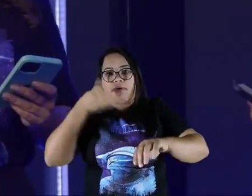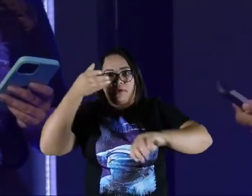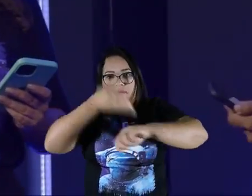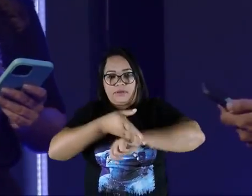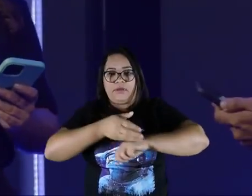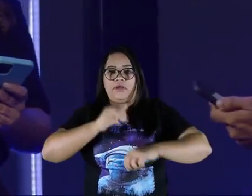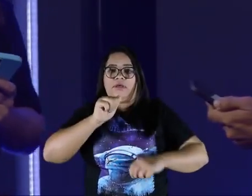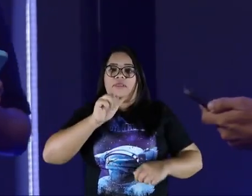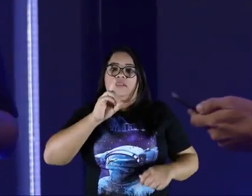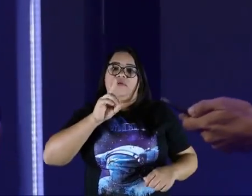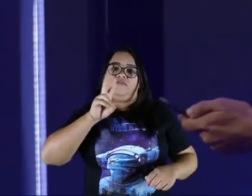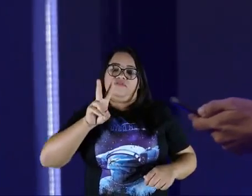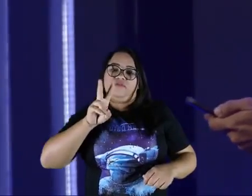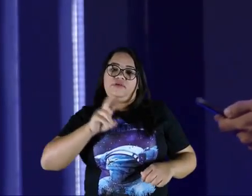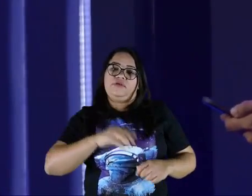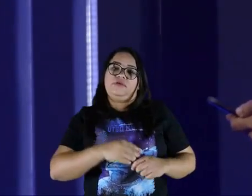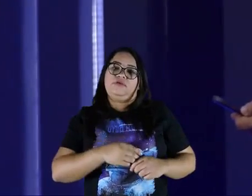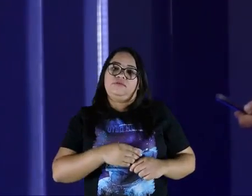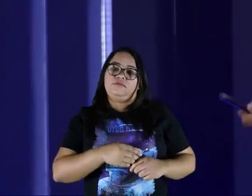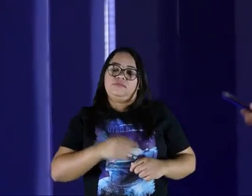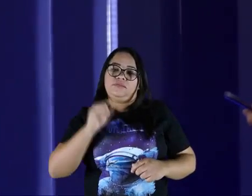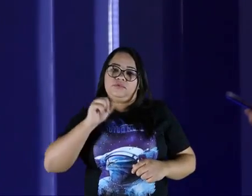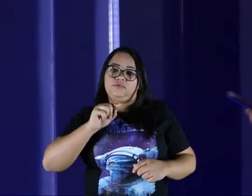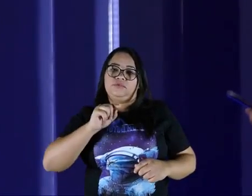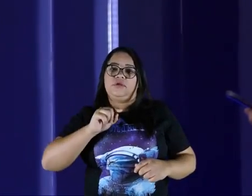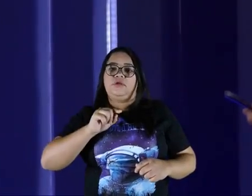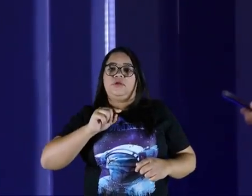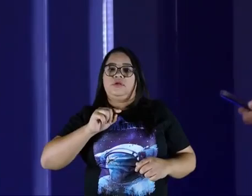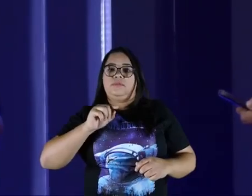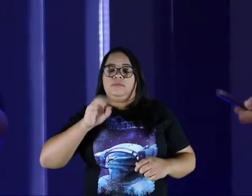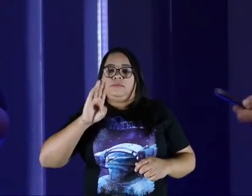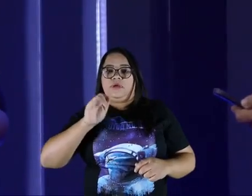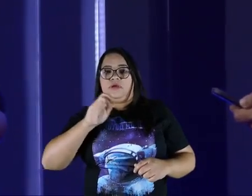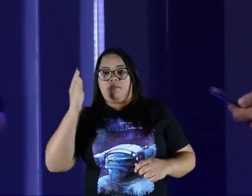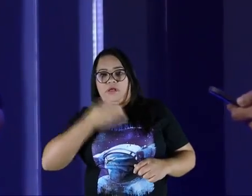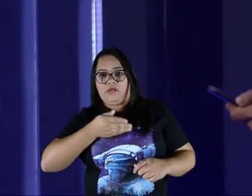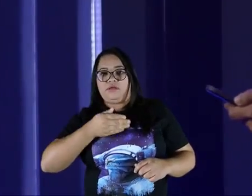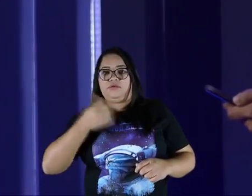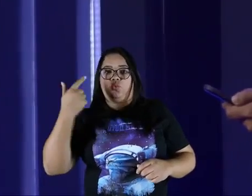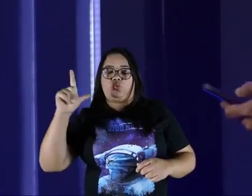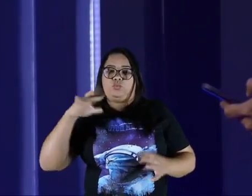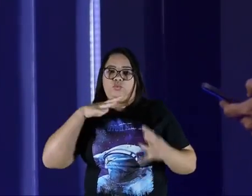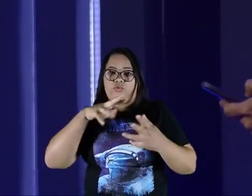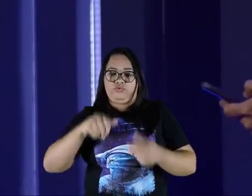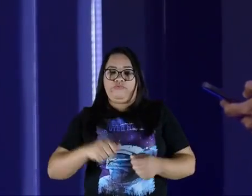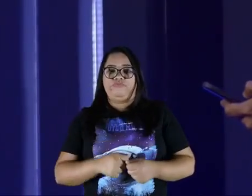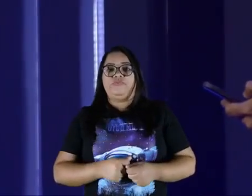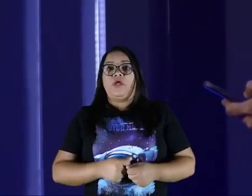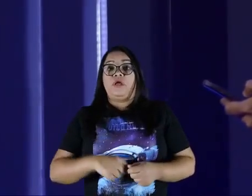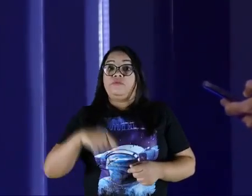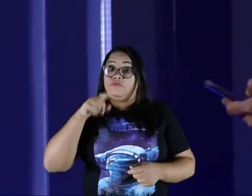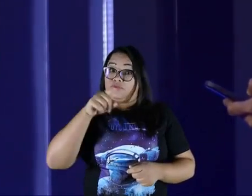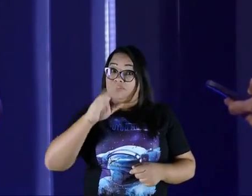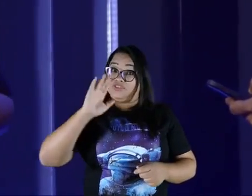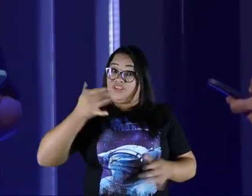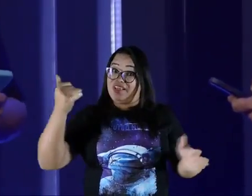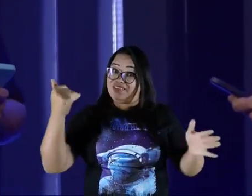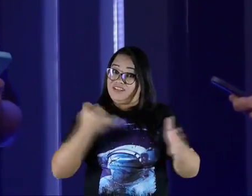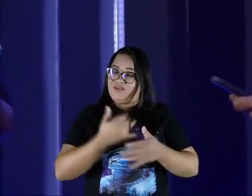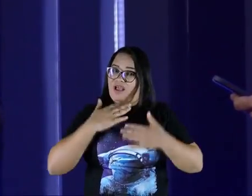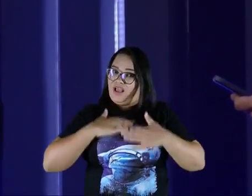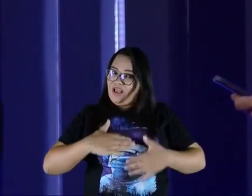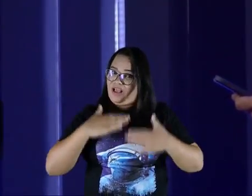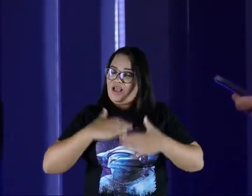ali, adv.st/deoutromundo. Preencha a sua inscrição e você que já está inscrito, sossegue o seu coração, só faz aí a